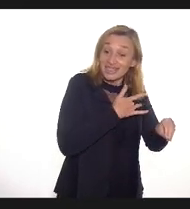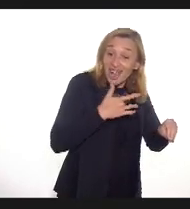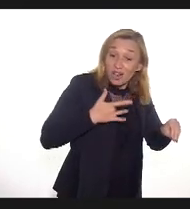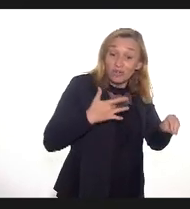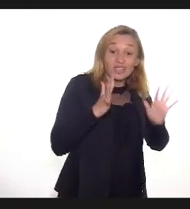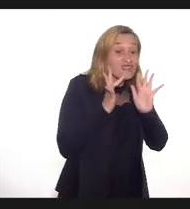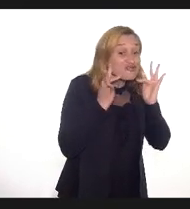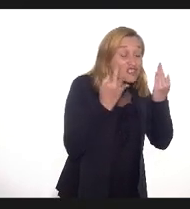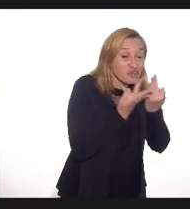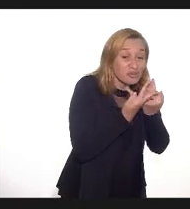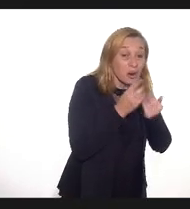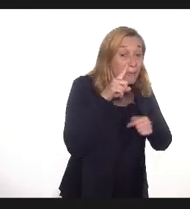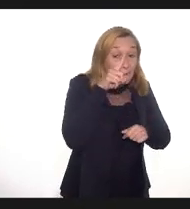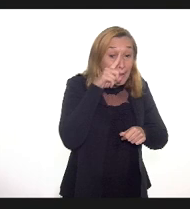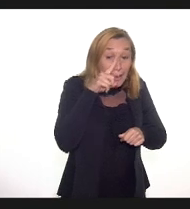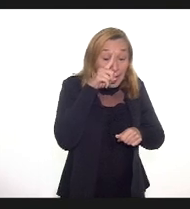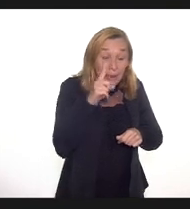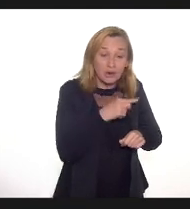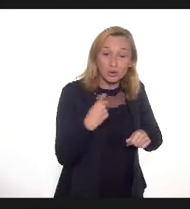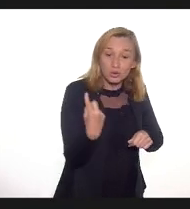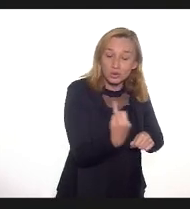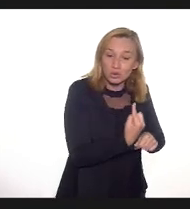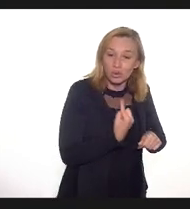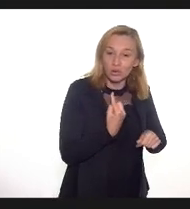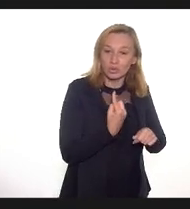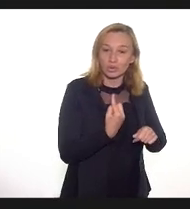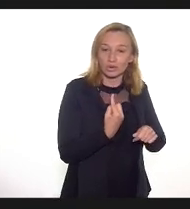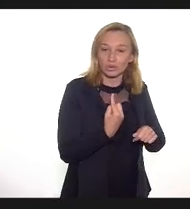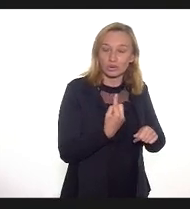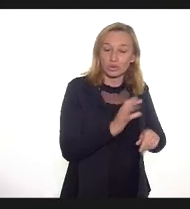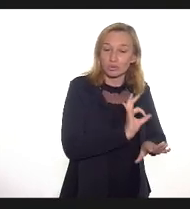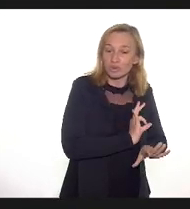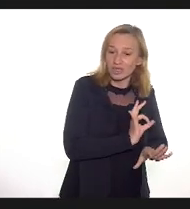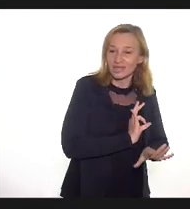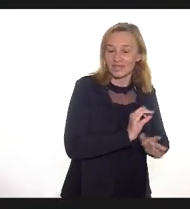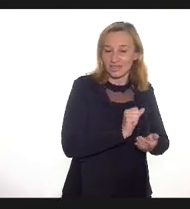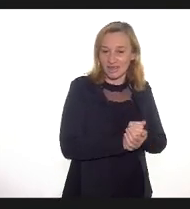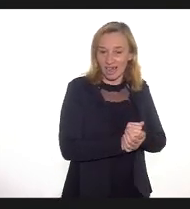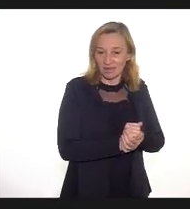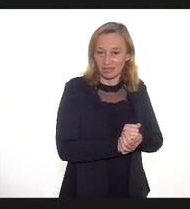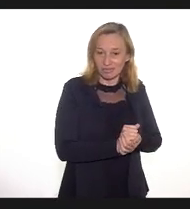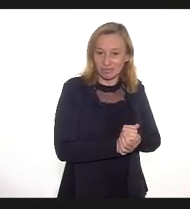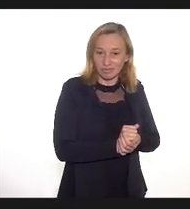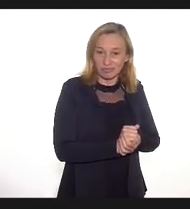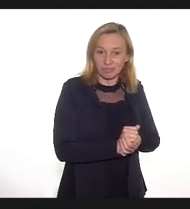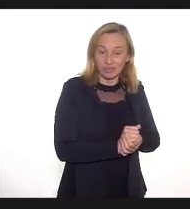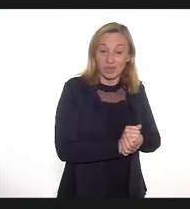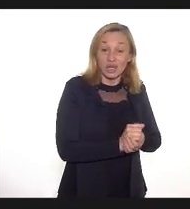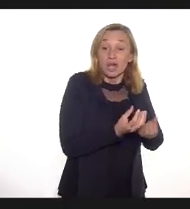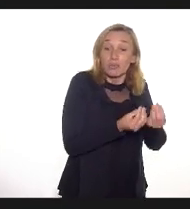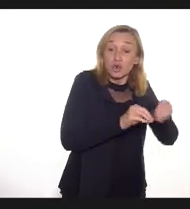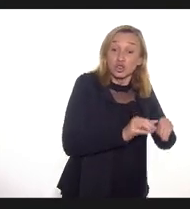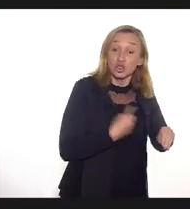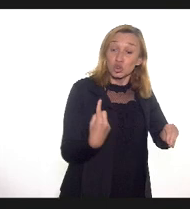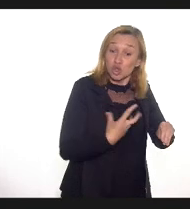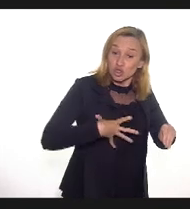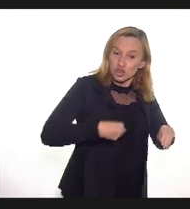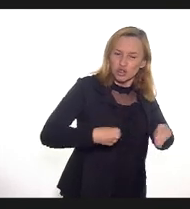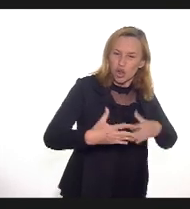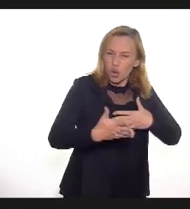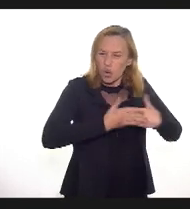coloca em posição de perigo os nossos heróis das polícias. A droga ameaça os nossos filhos. Então,